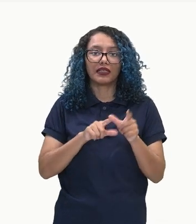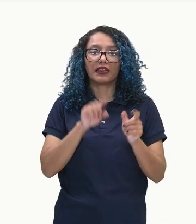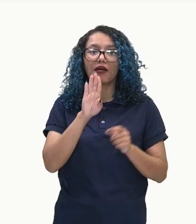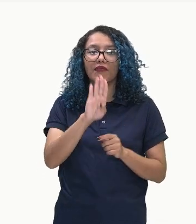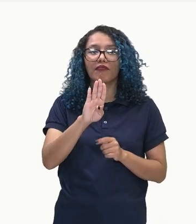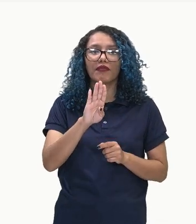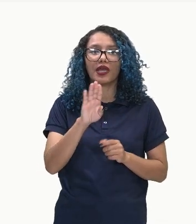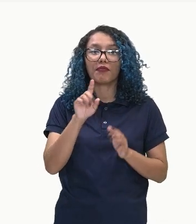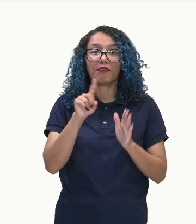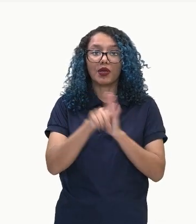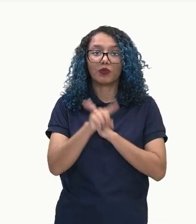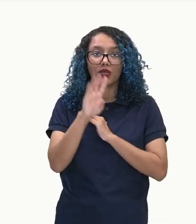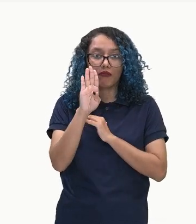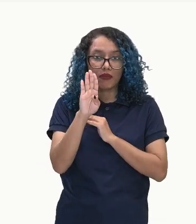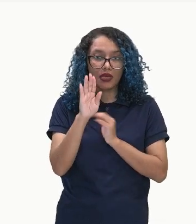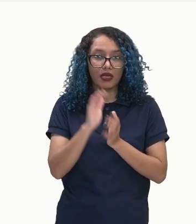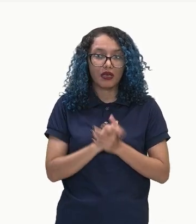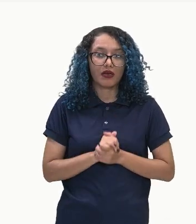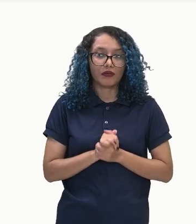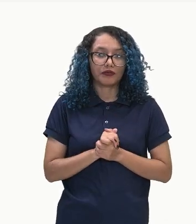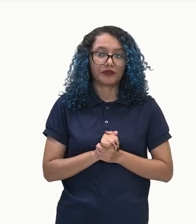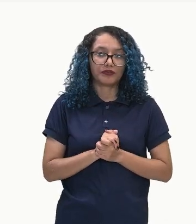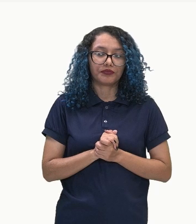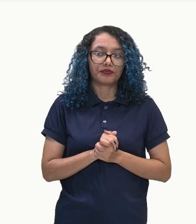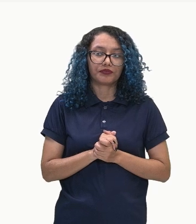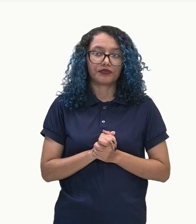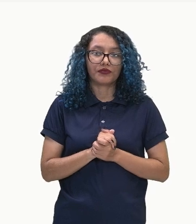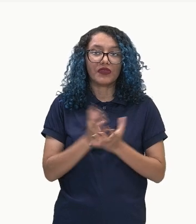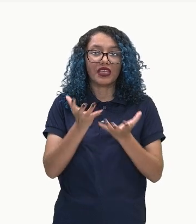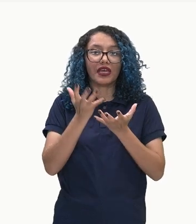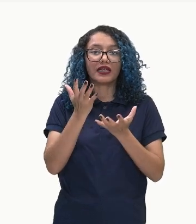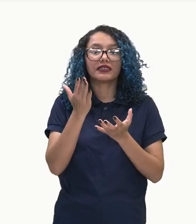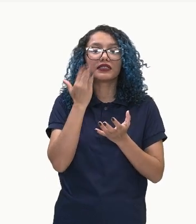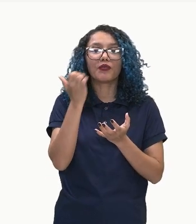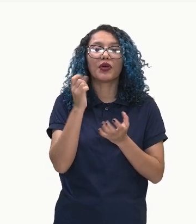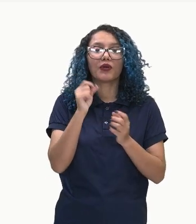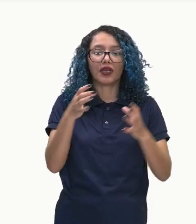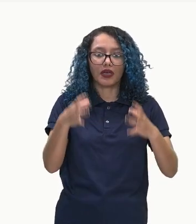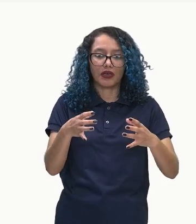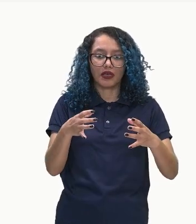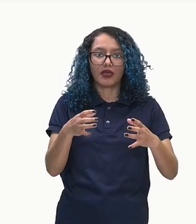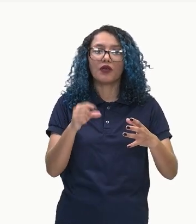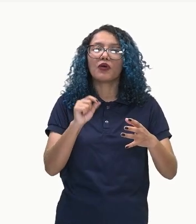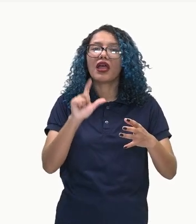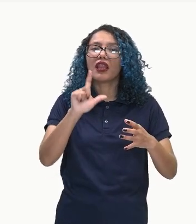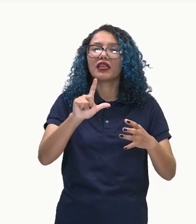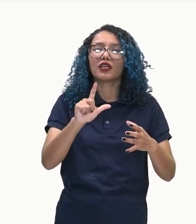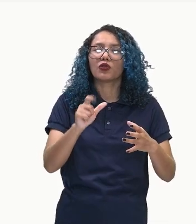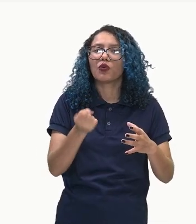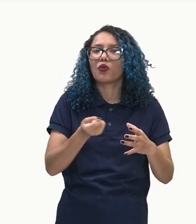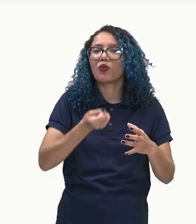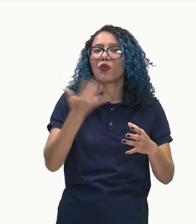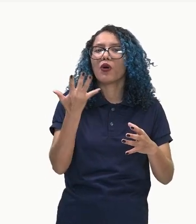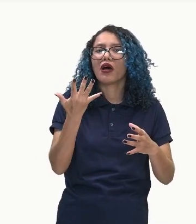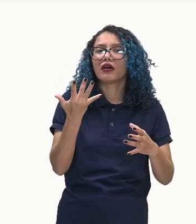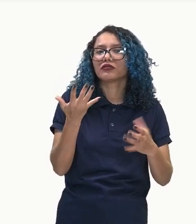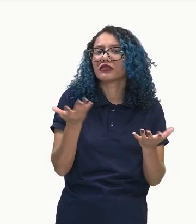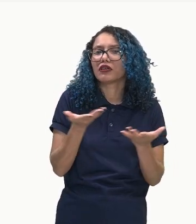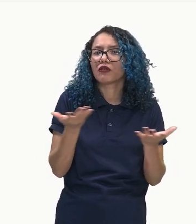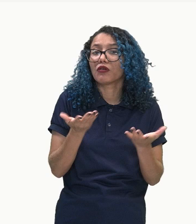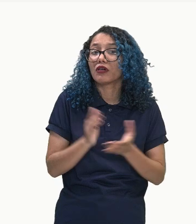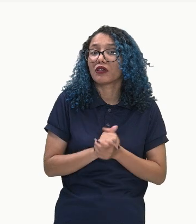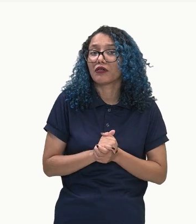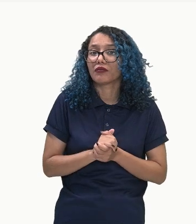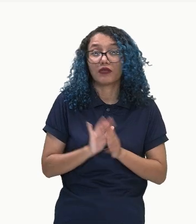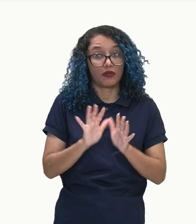professor? Porque a letra B está pedindo a capacidade da cisterna em litros. Olha aqui para o professor que tem uma coisa para